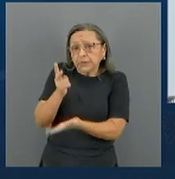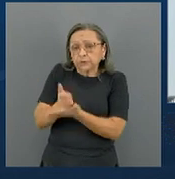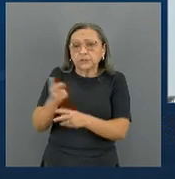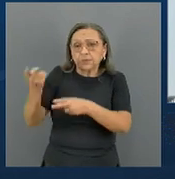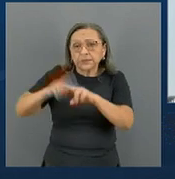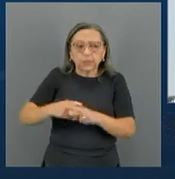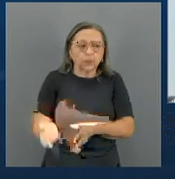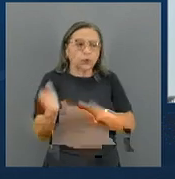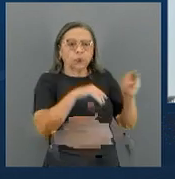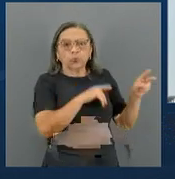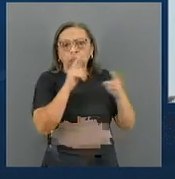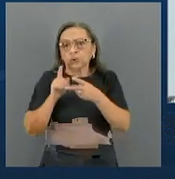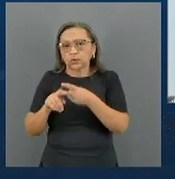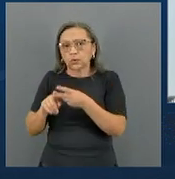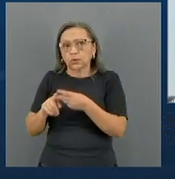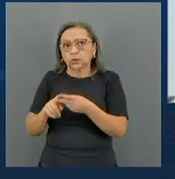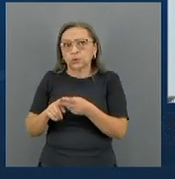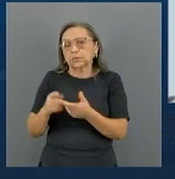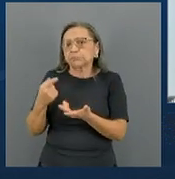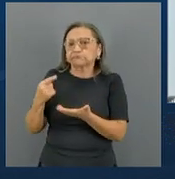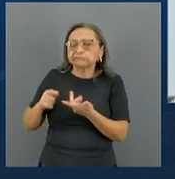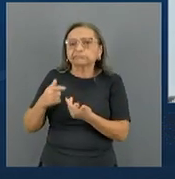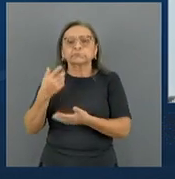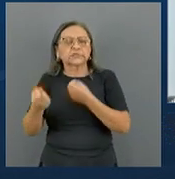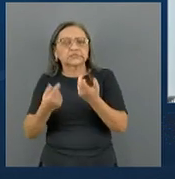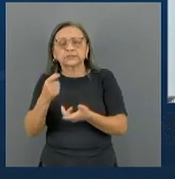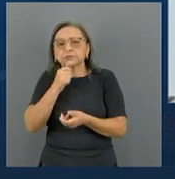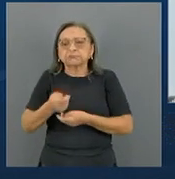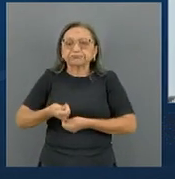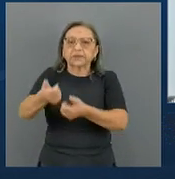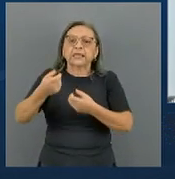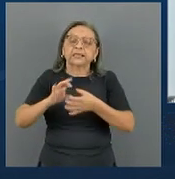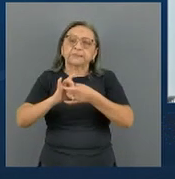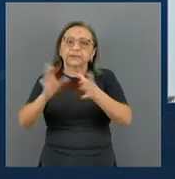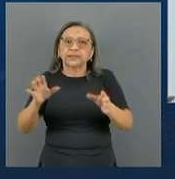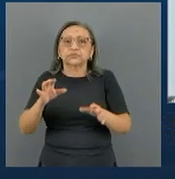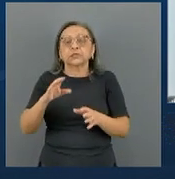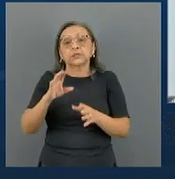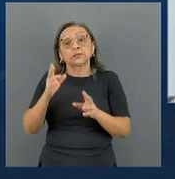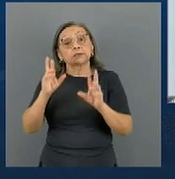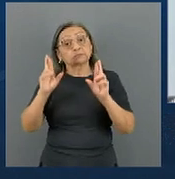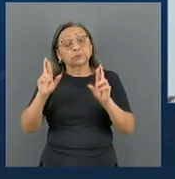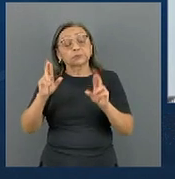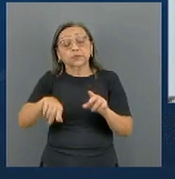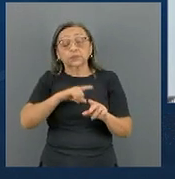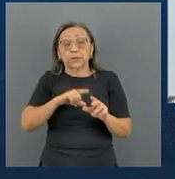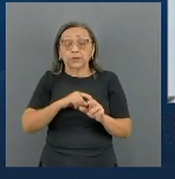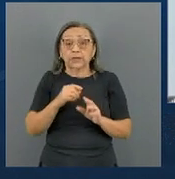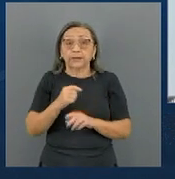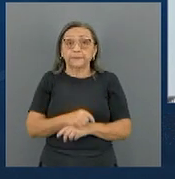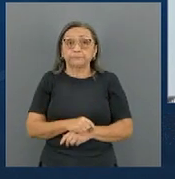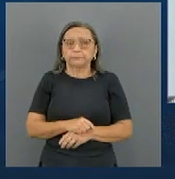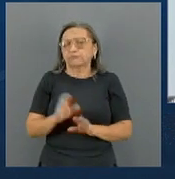e as outras situações ensejam a concessão de liberdade, condicionada ou não a medidas cautelares.